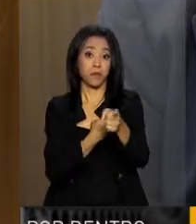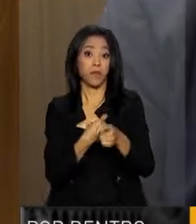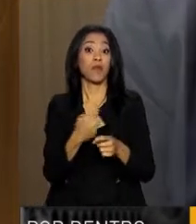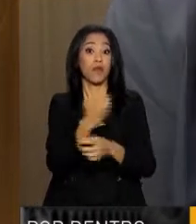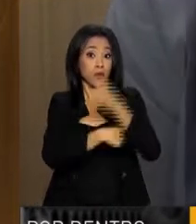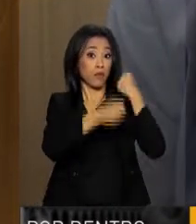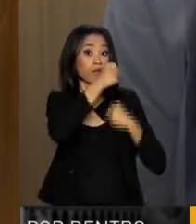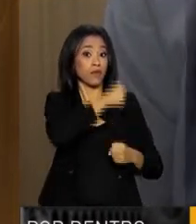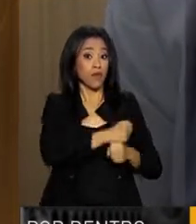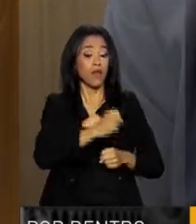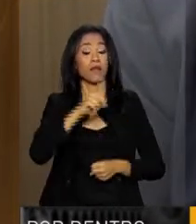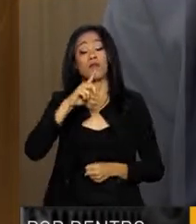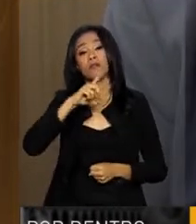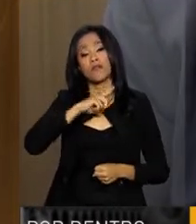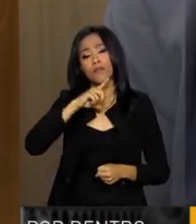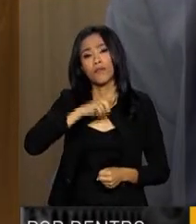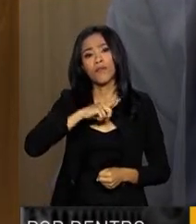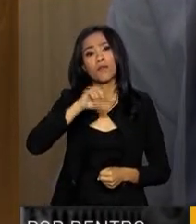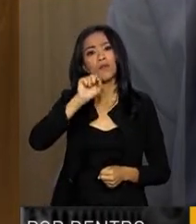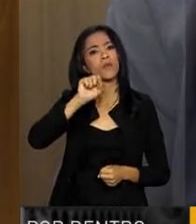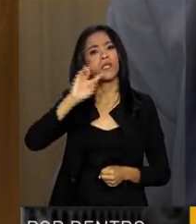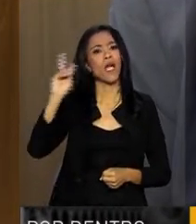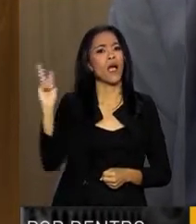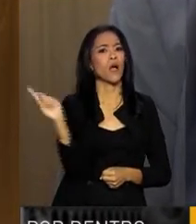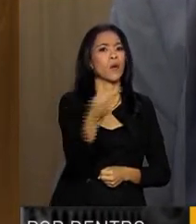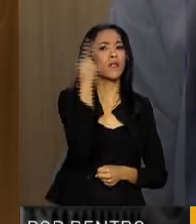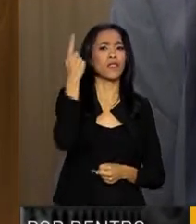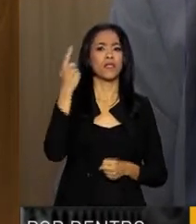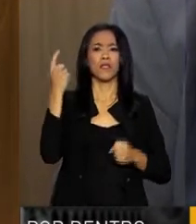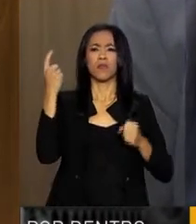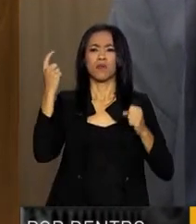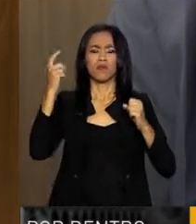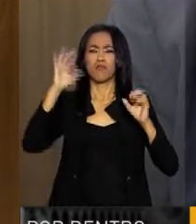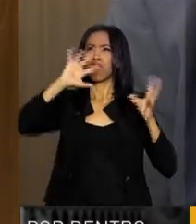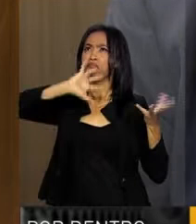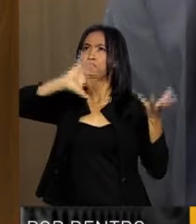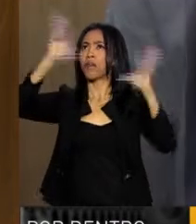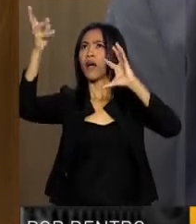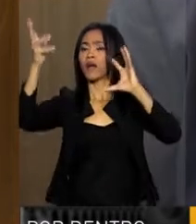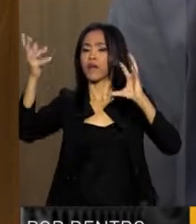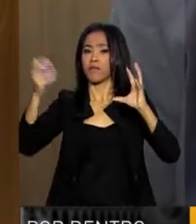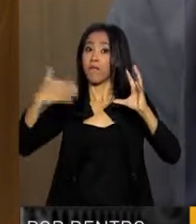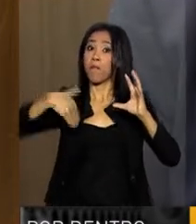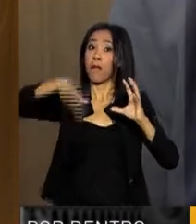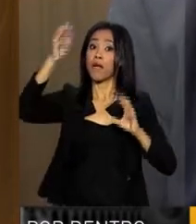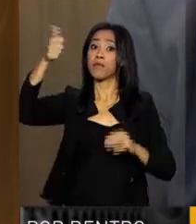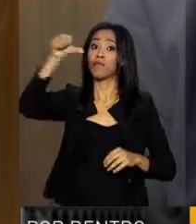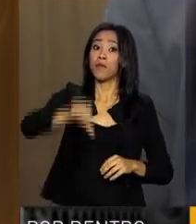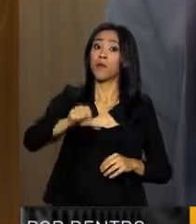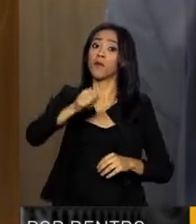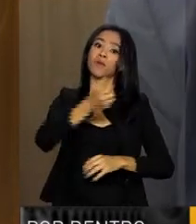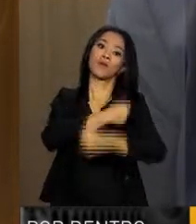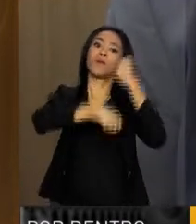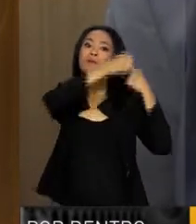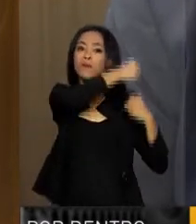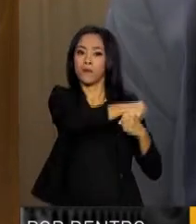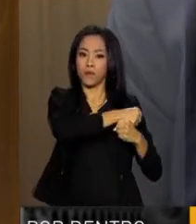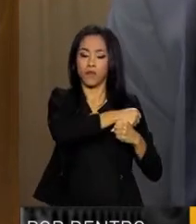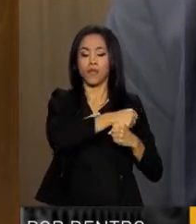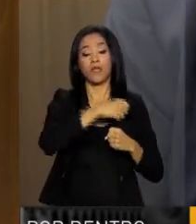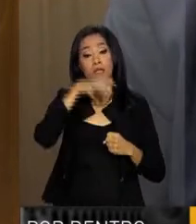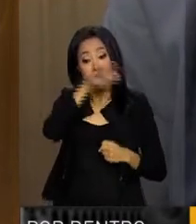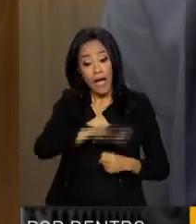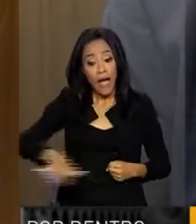uma situação climática muito mais adversa do que no ano anterior e mesmo assim a área queimada